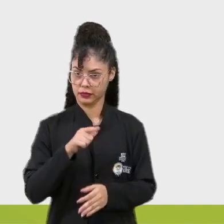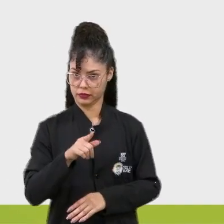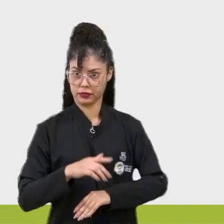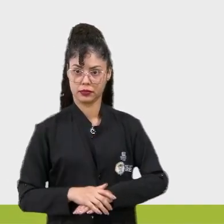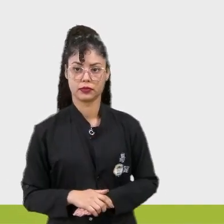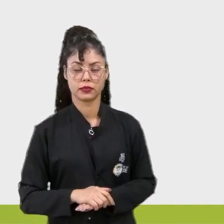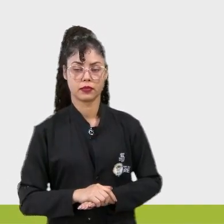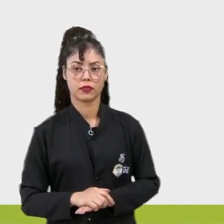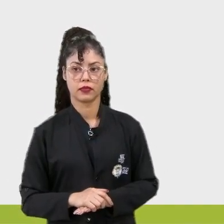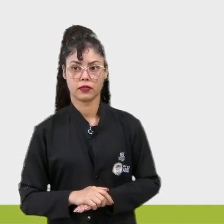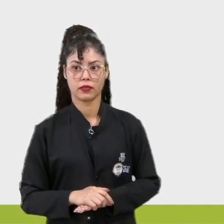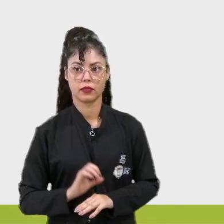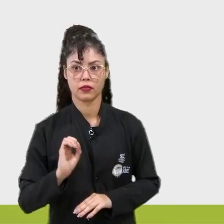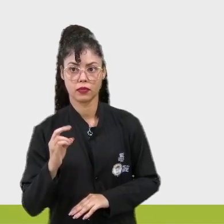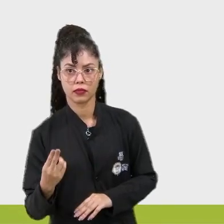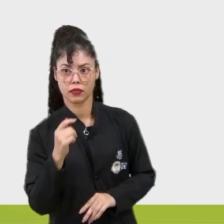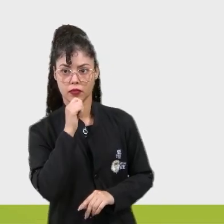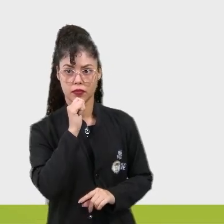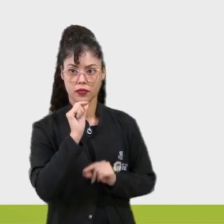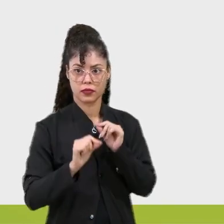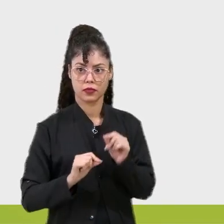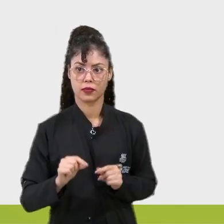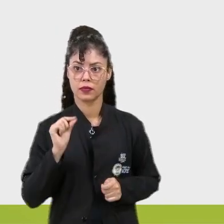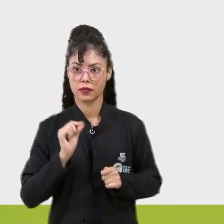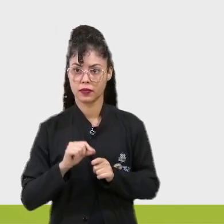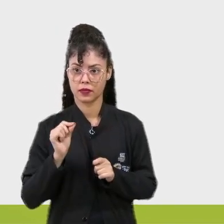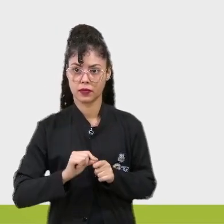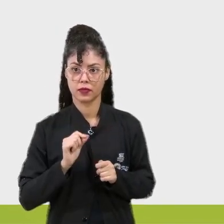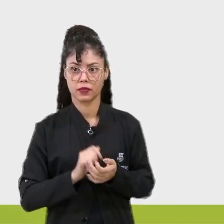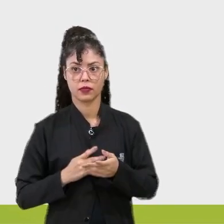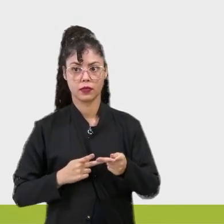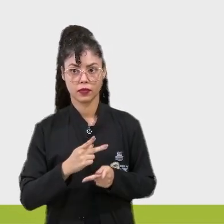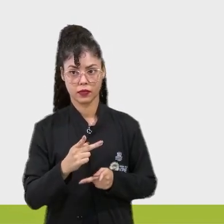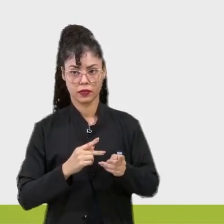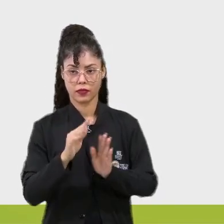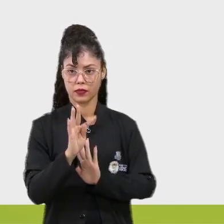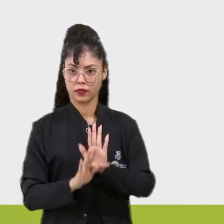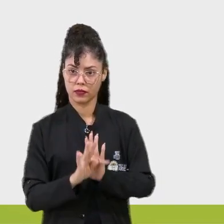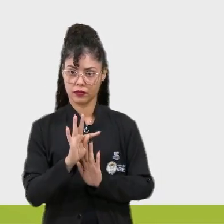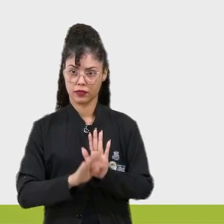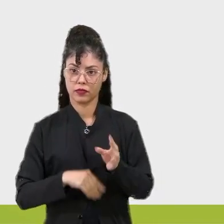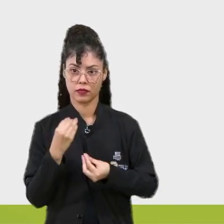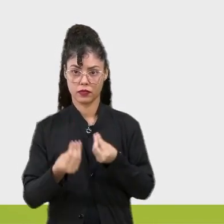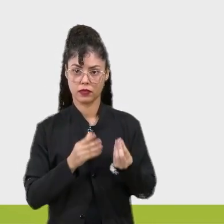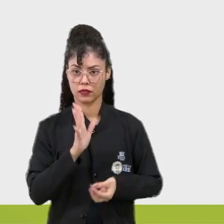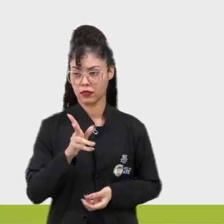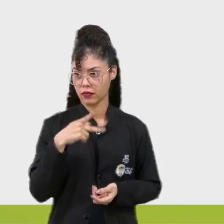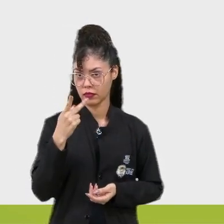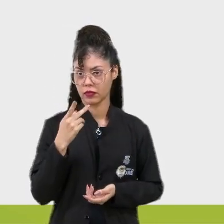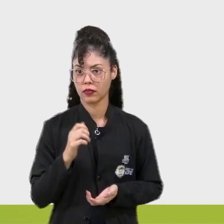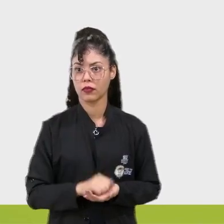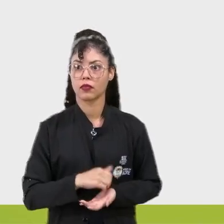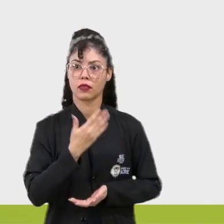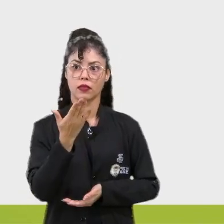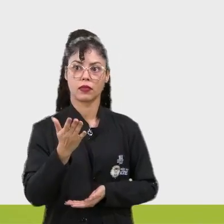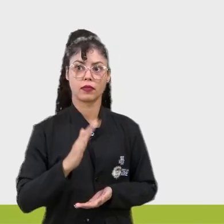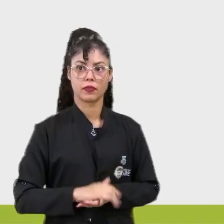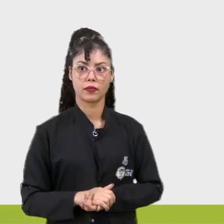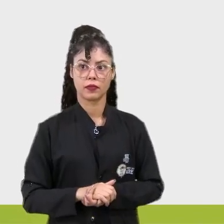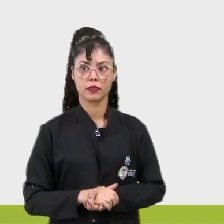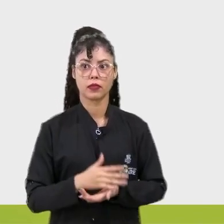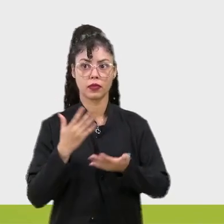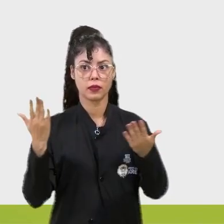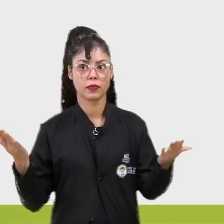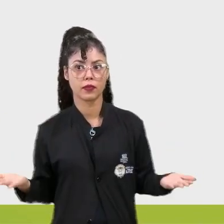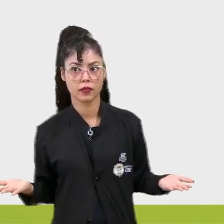isso. Ou seja, pela elaboração de um projeto de texto, como eu já havia falado para vocês, né?